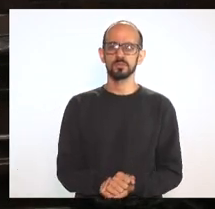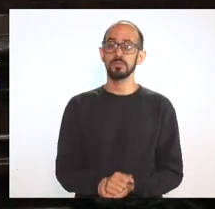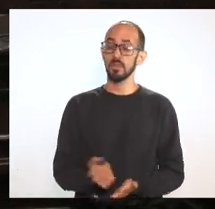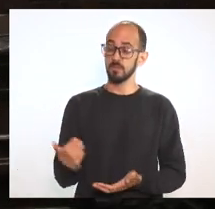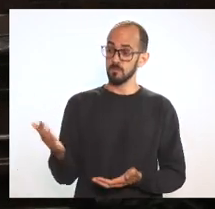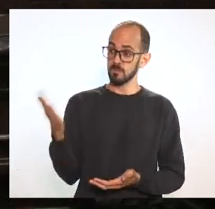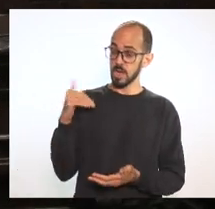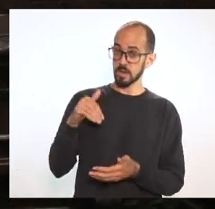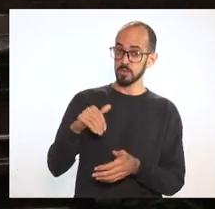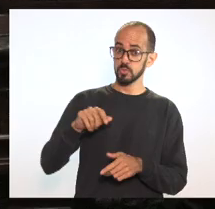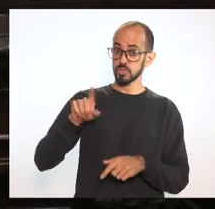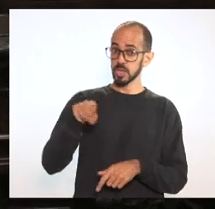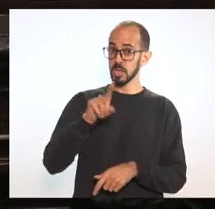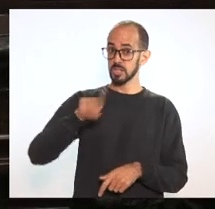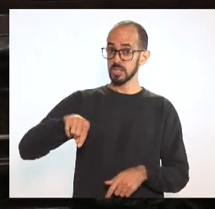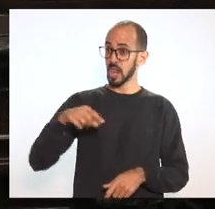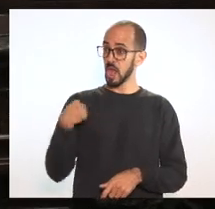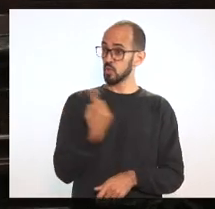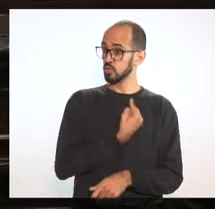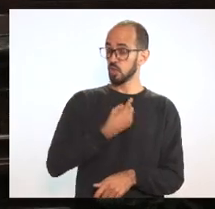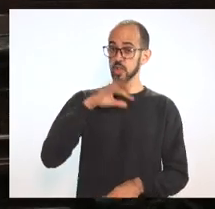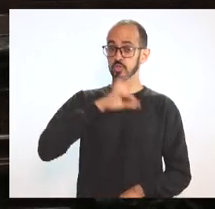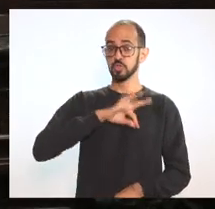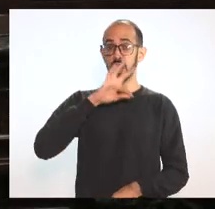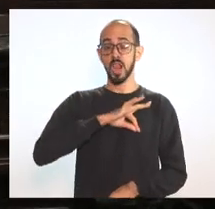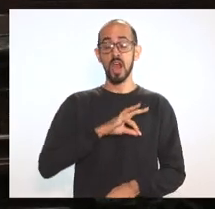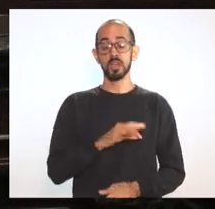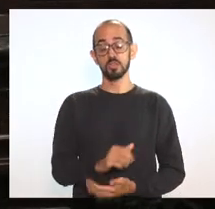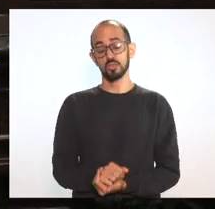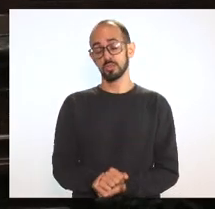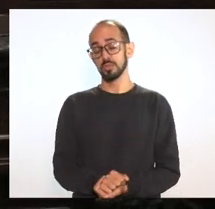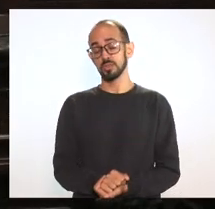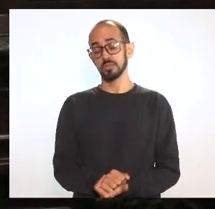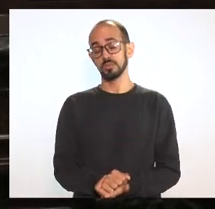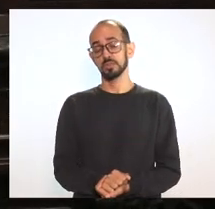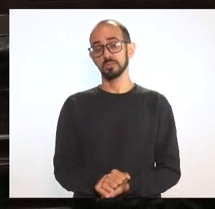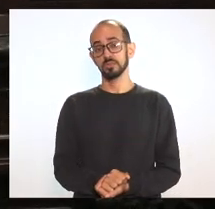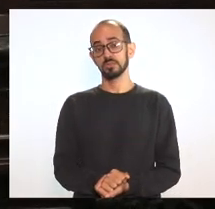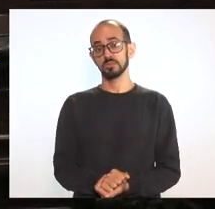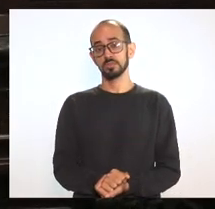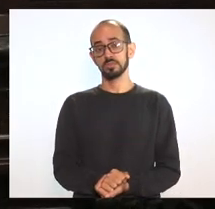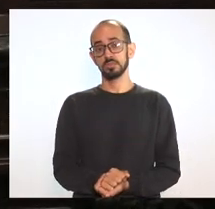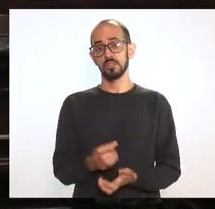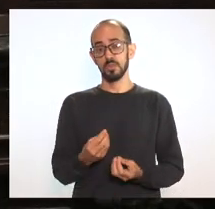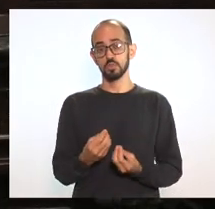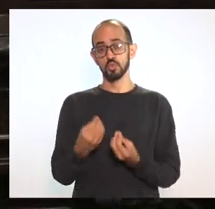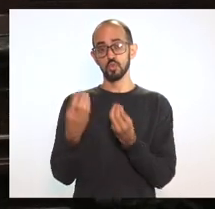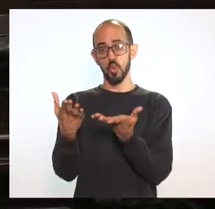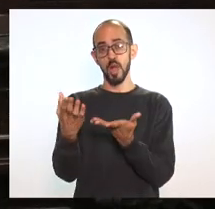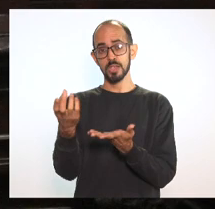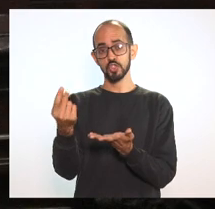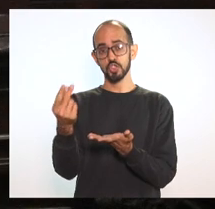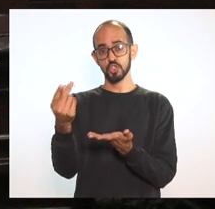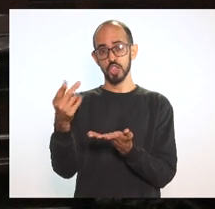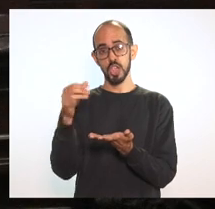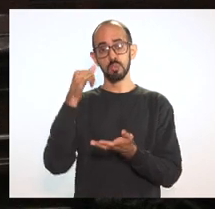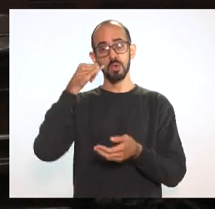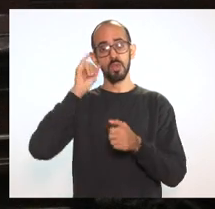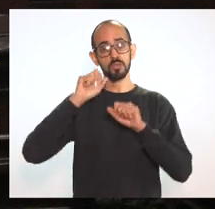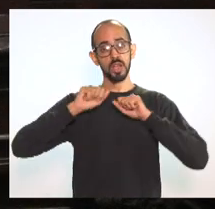Vamos cancelar os nossos salários e vamos doar esse dinheiro para o combate ao